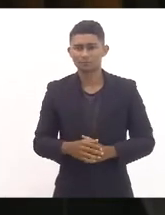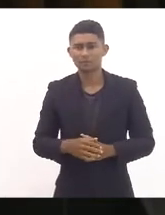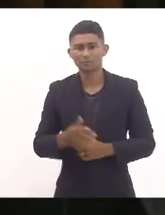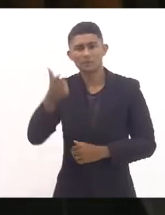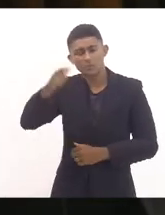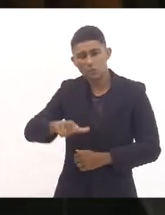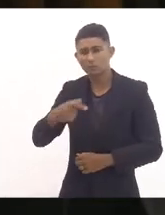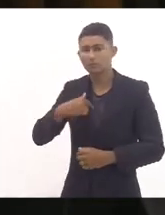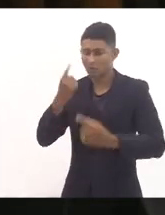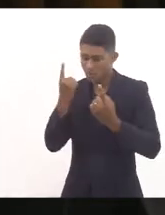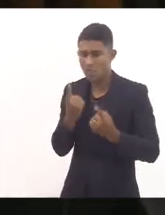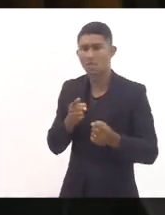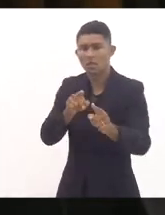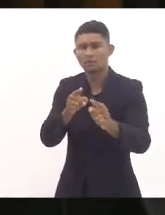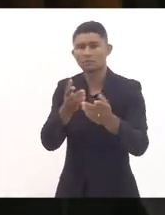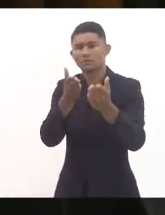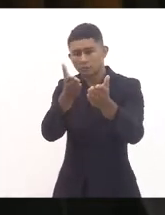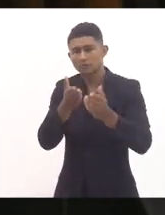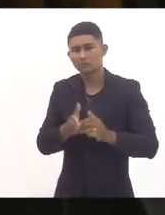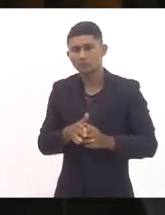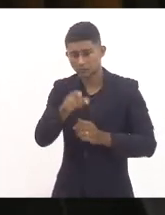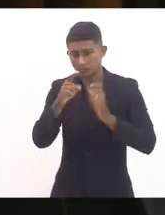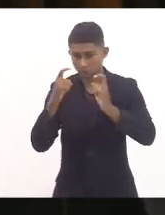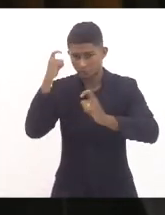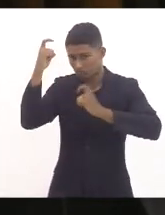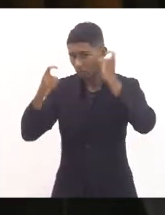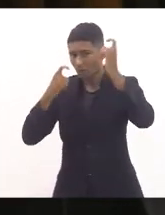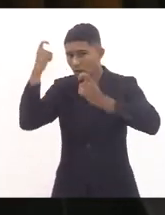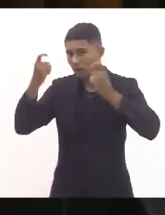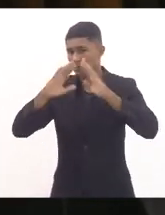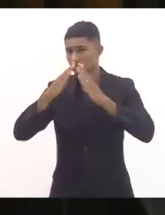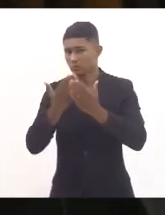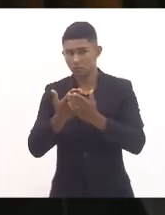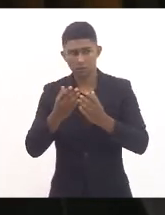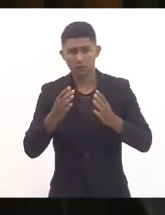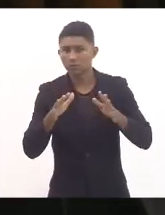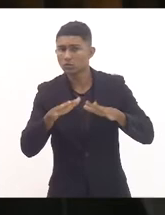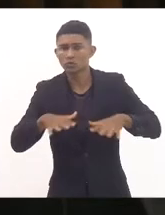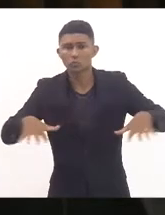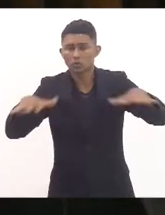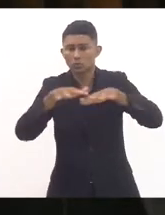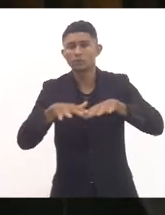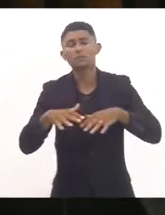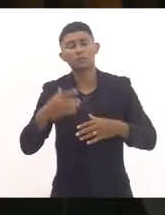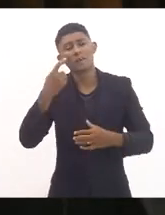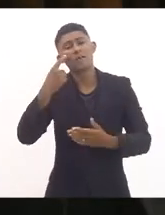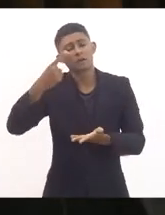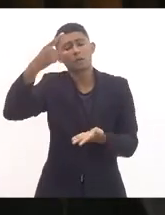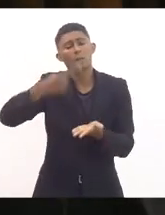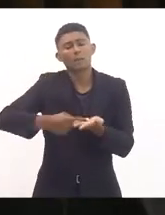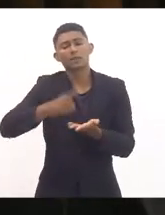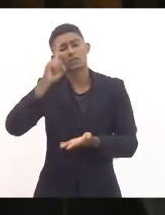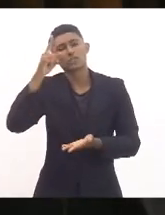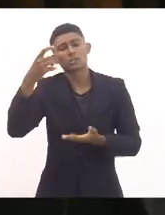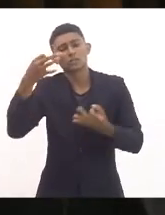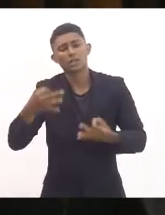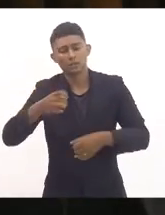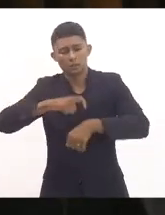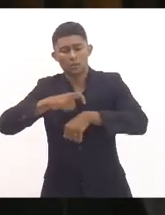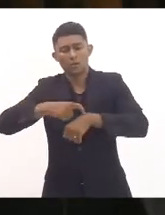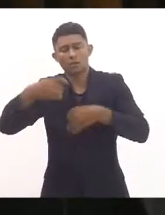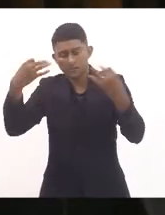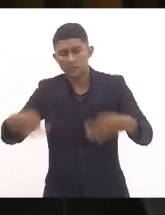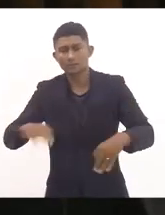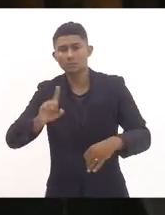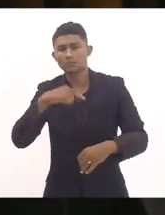um desafio a Vossa Excelência. Está tão preocupado com as escolas? Vamos, é só marcar dia, hora e local, e